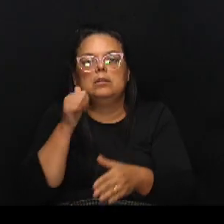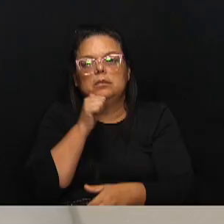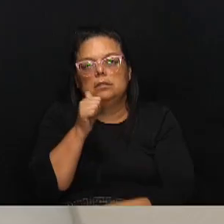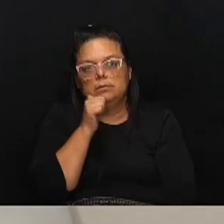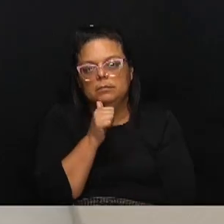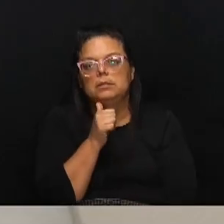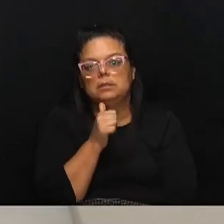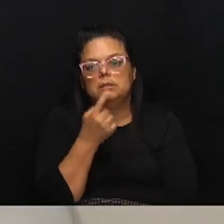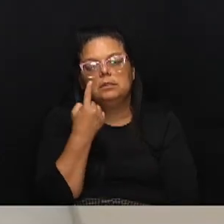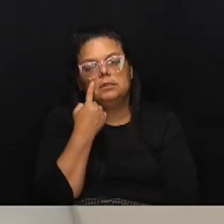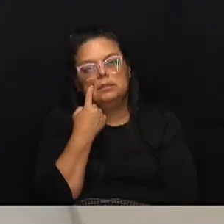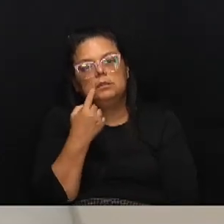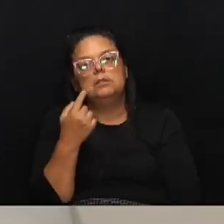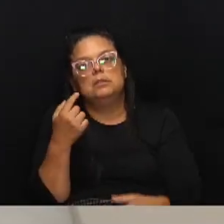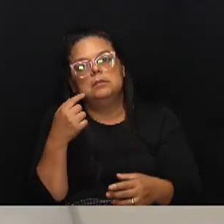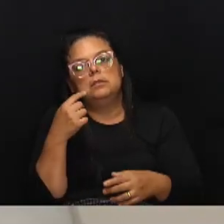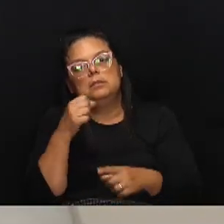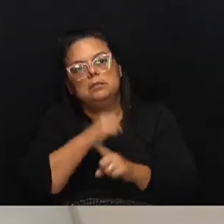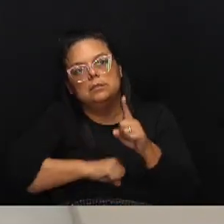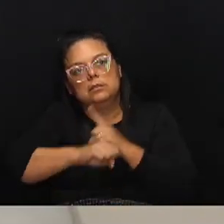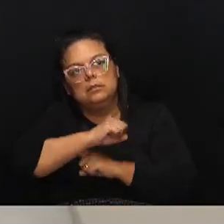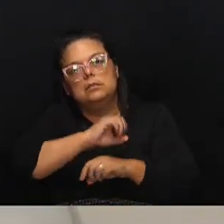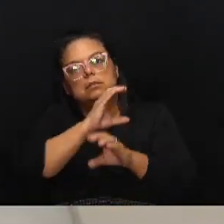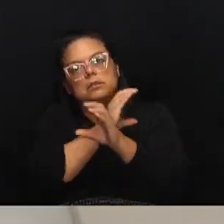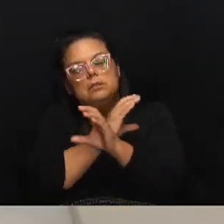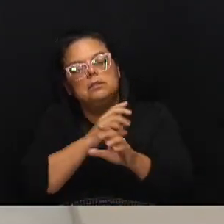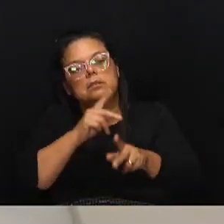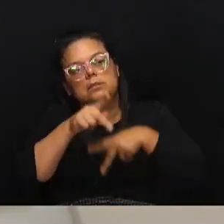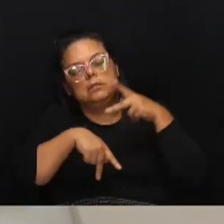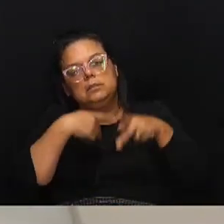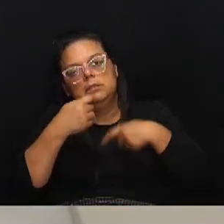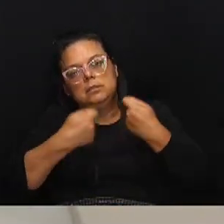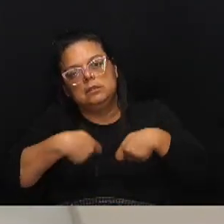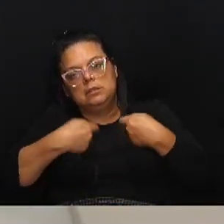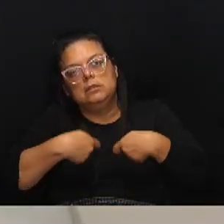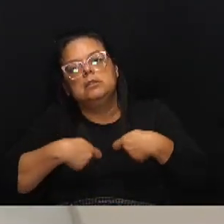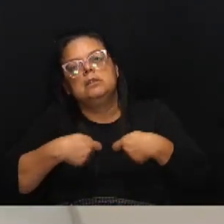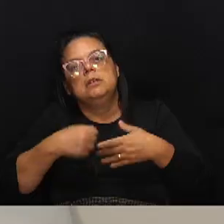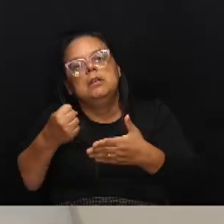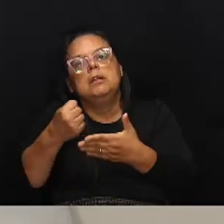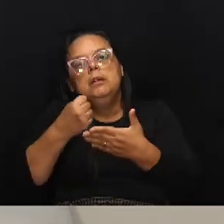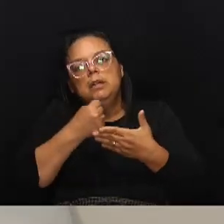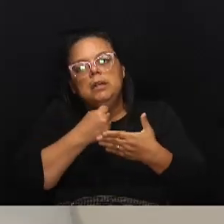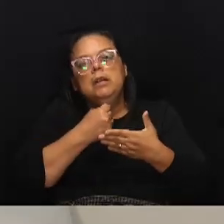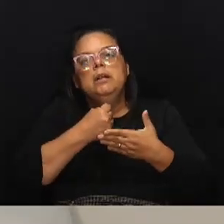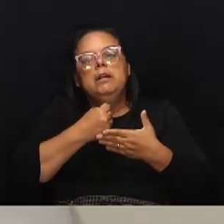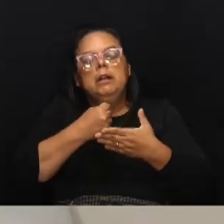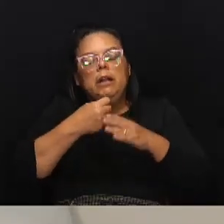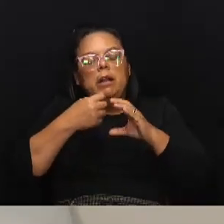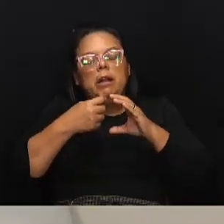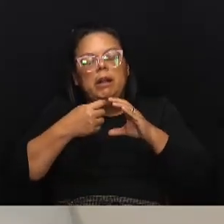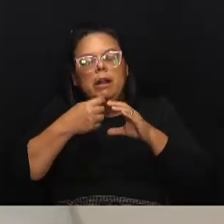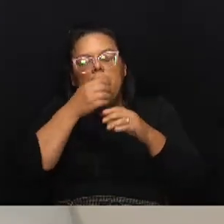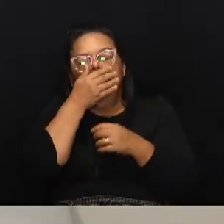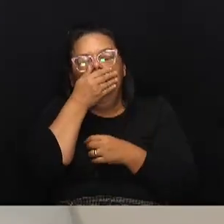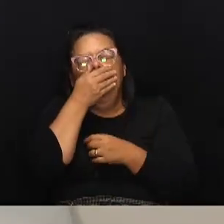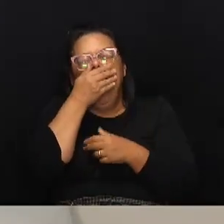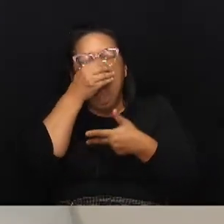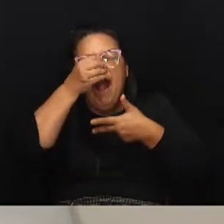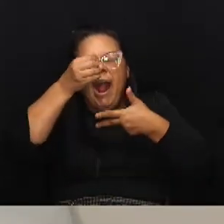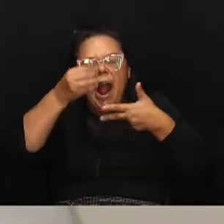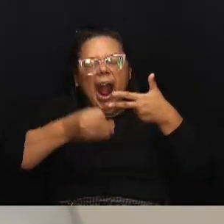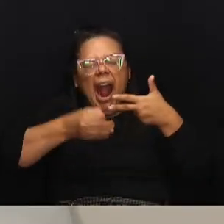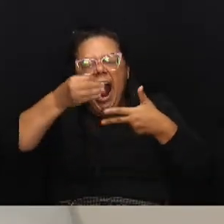necessidade da população, da sociedade civil, e aí a gente vem aqui para dentro do poder público vendo que a gente para poder